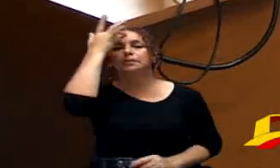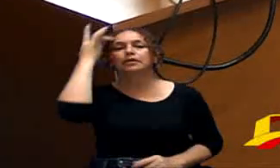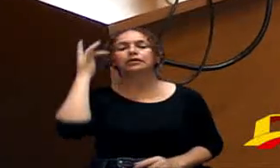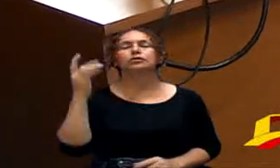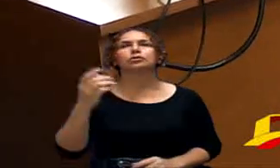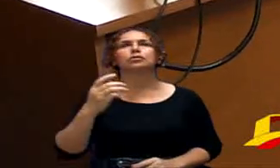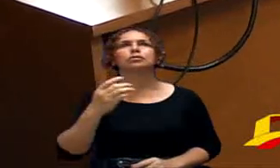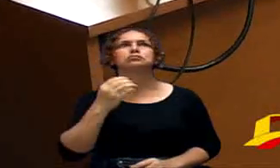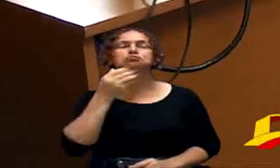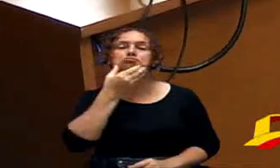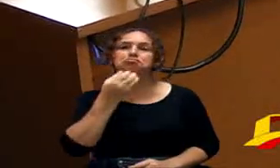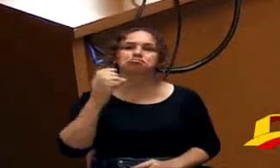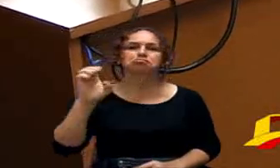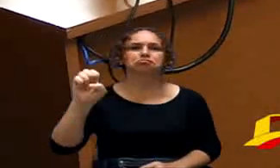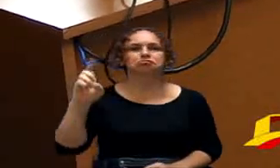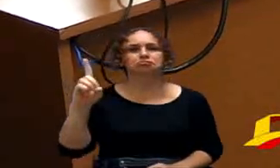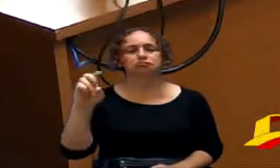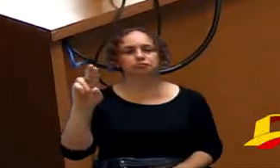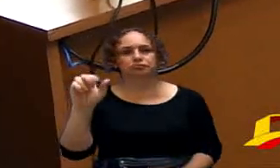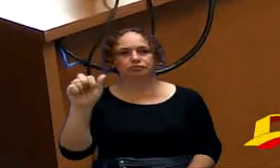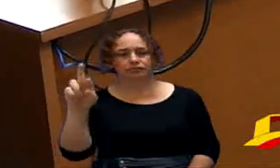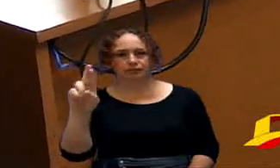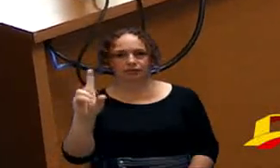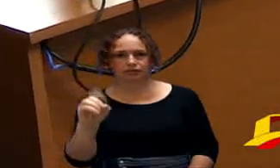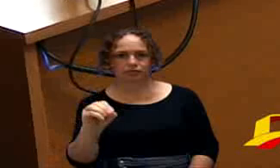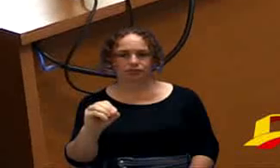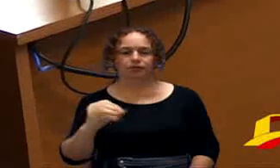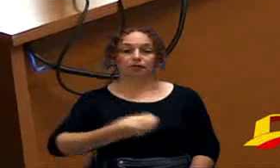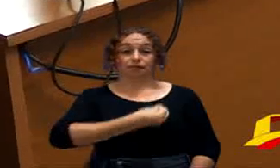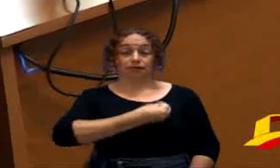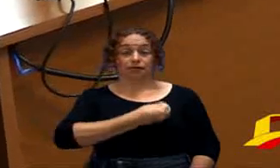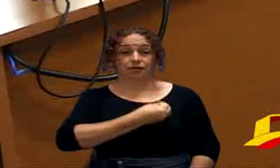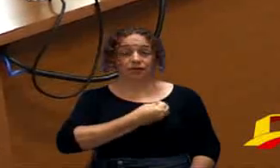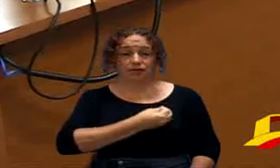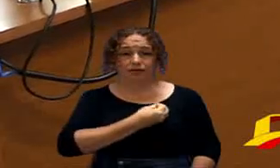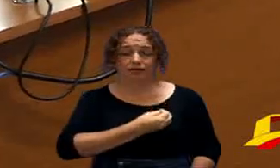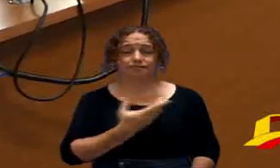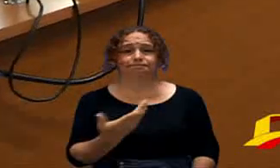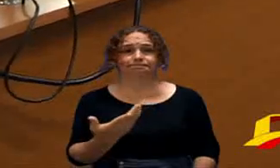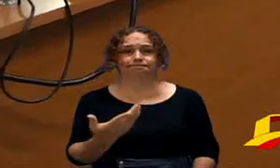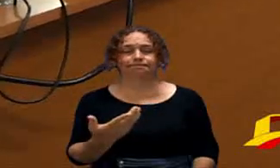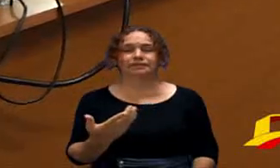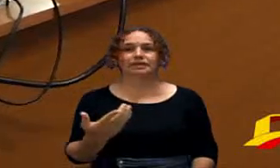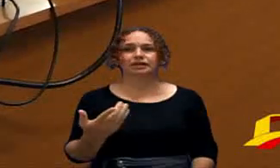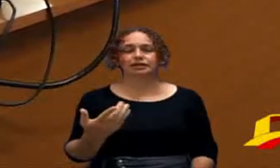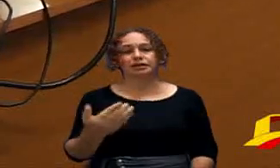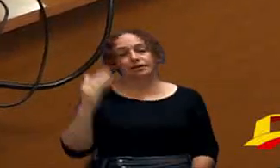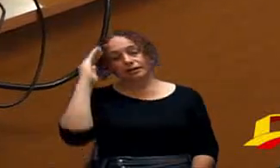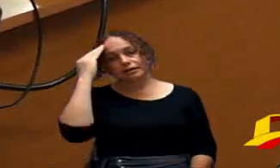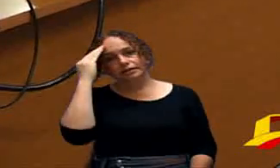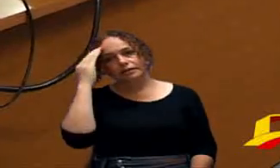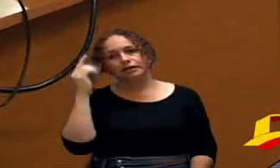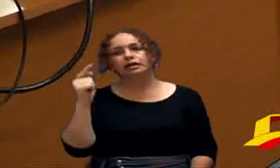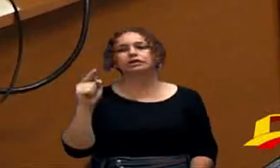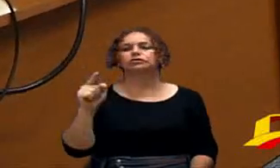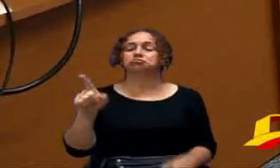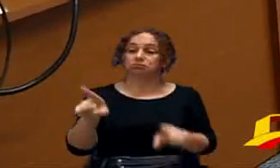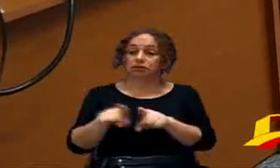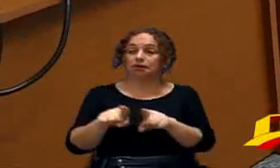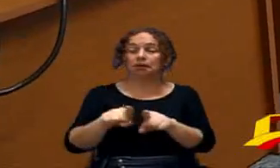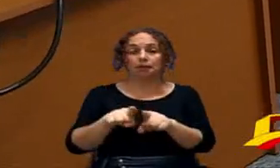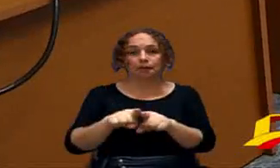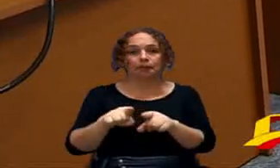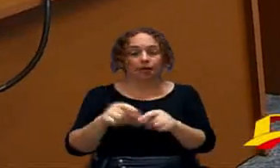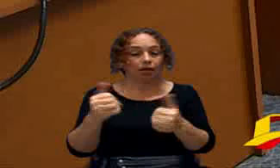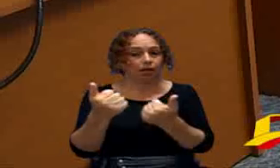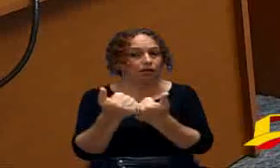não lembro, mas, com certeza, o Eduardo, nós conversamos, que é vice-presidente do Conselho Municipal do Meio Ambiente, está presente, importante